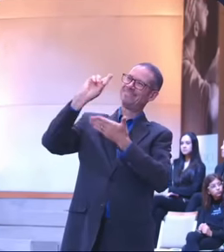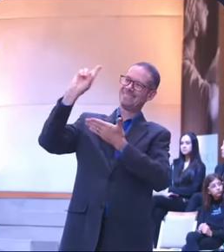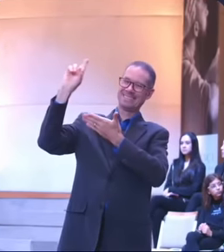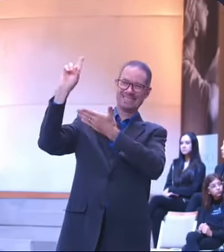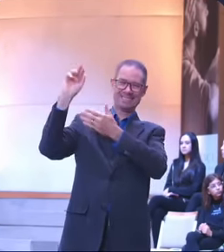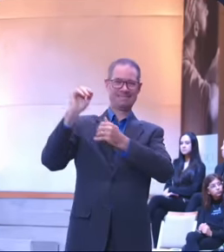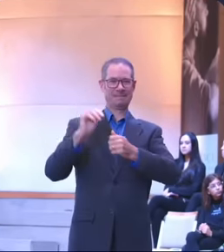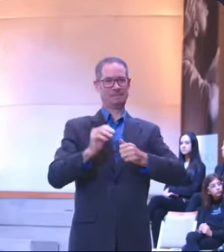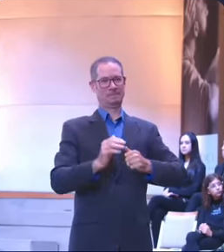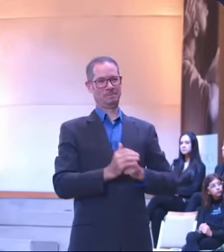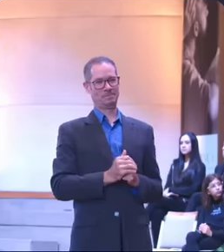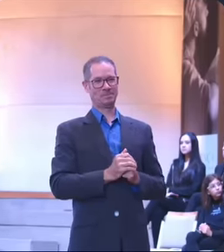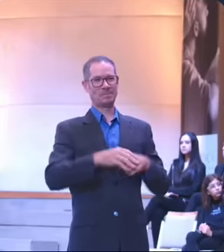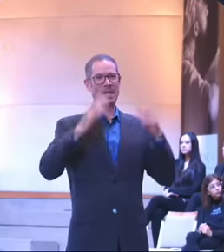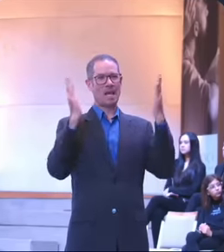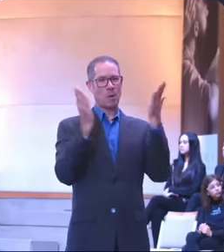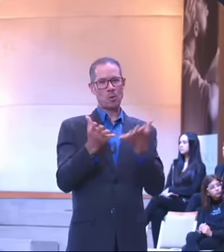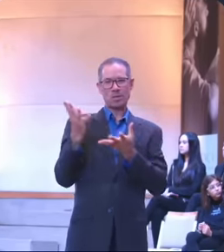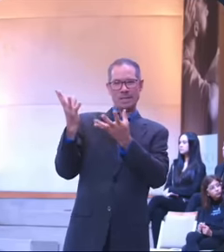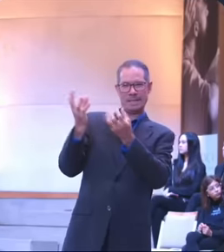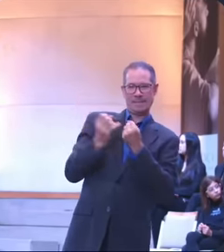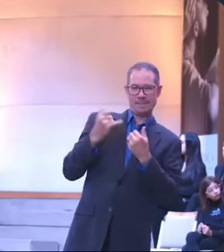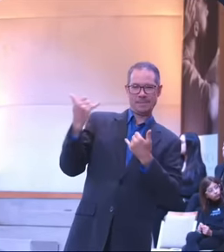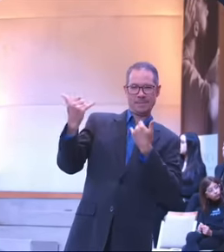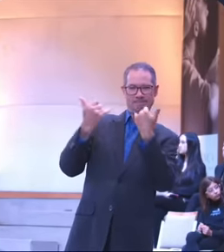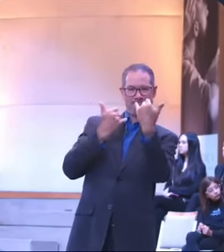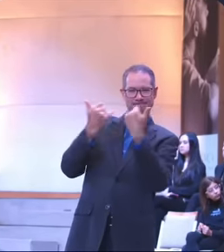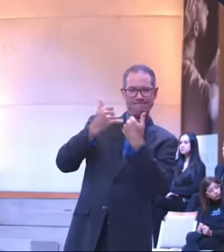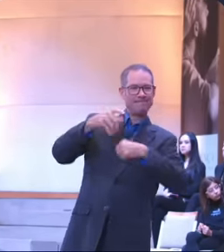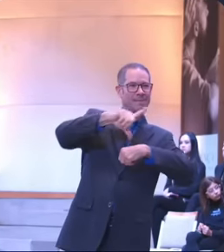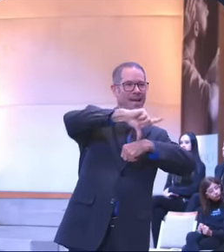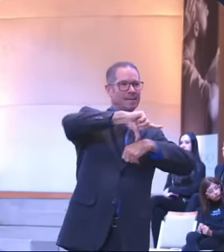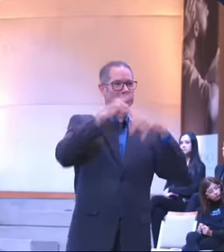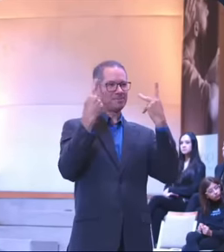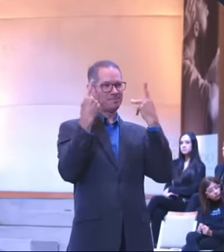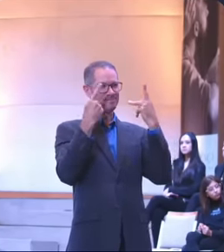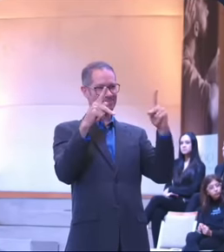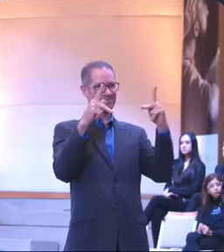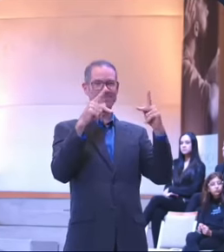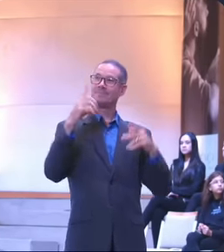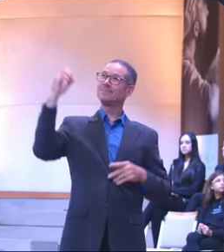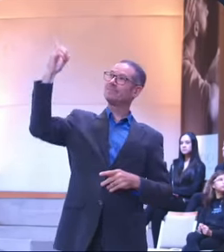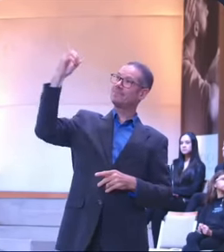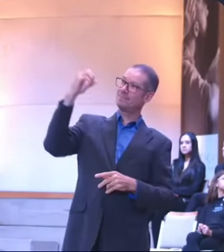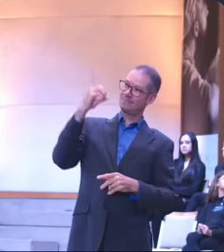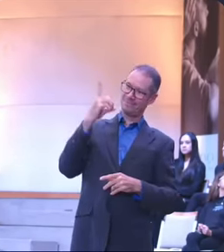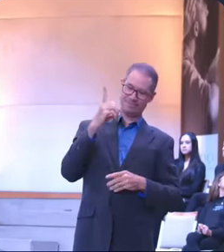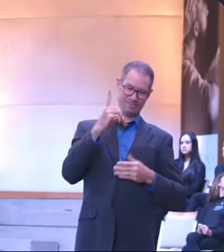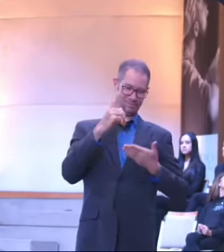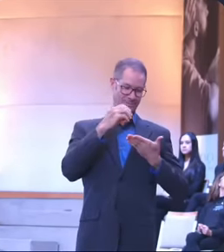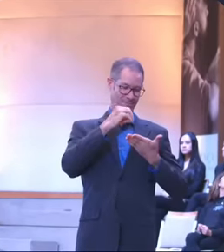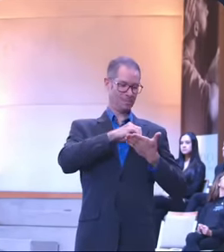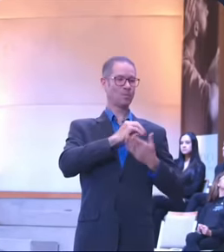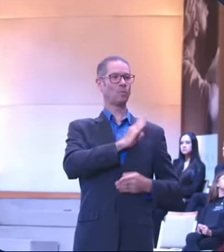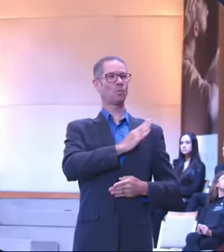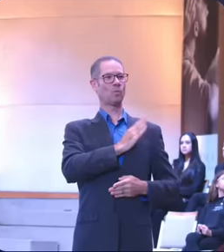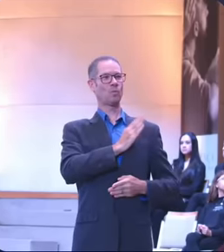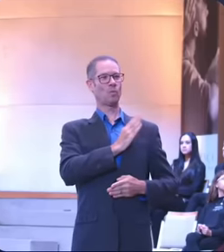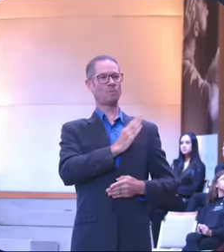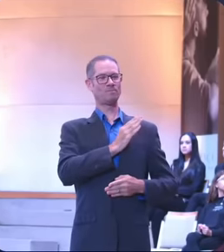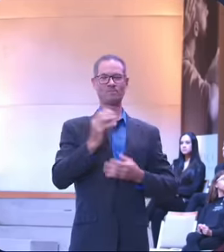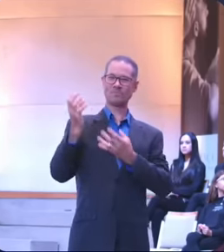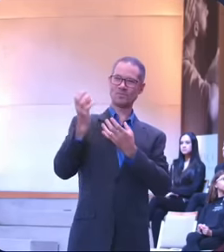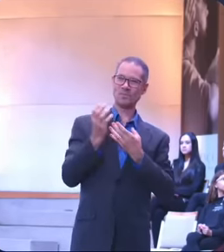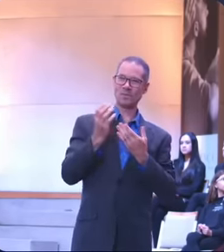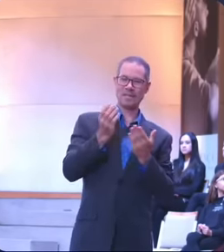Senhor. Mas hoje eu recebi um recadinho, e antes de trazer essa palavra que Deus colocou no meu coração, eu